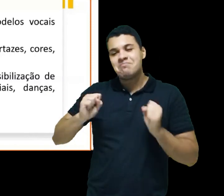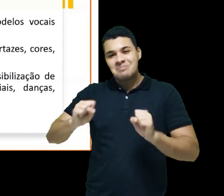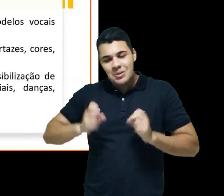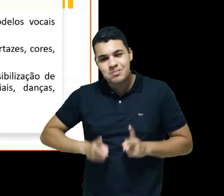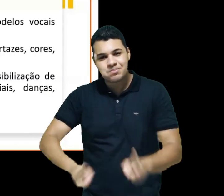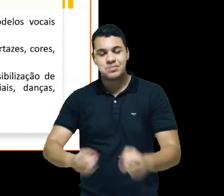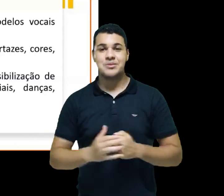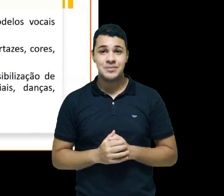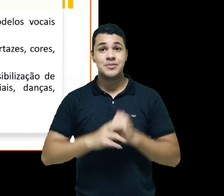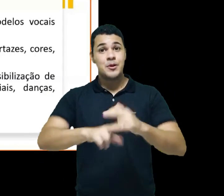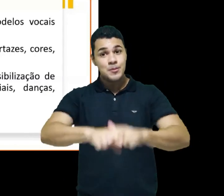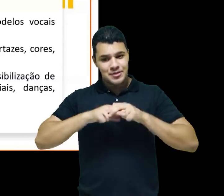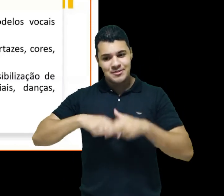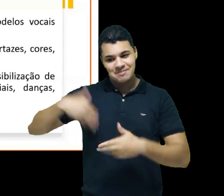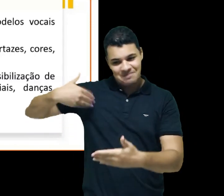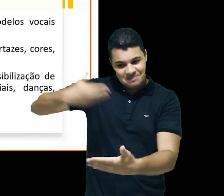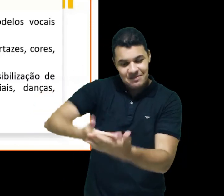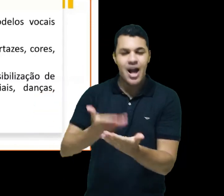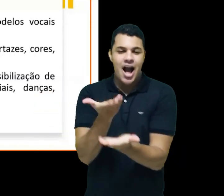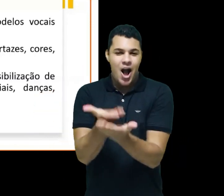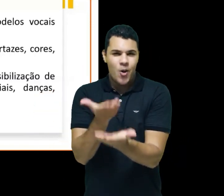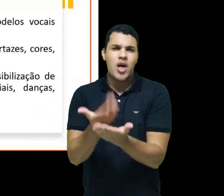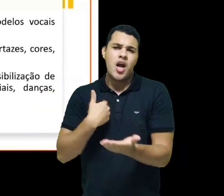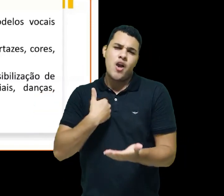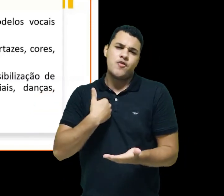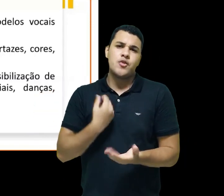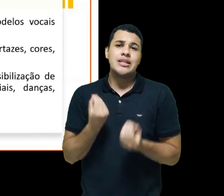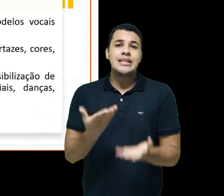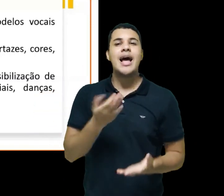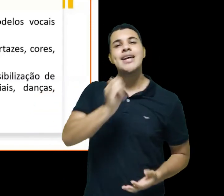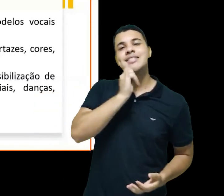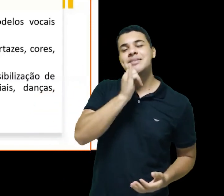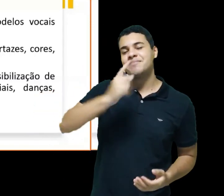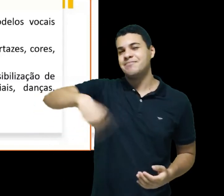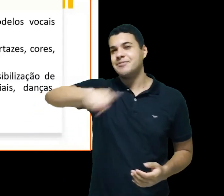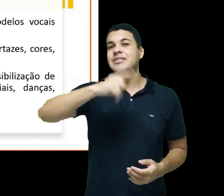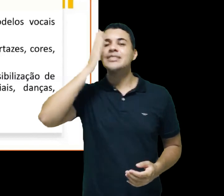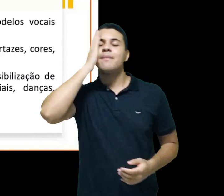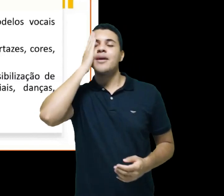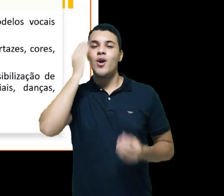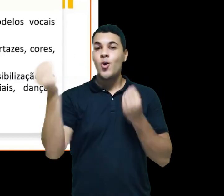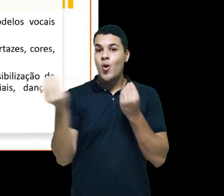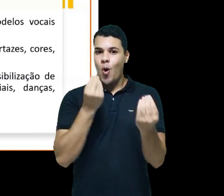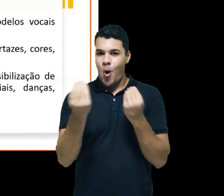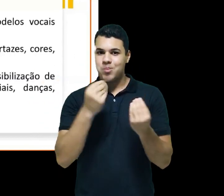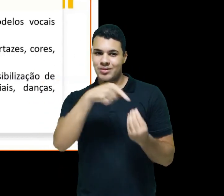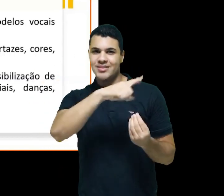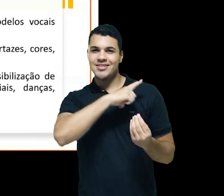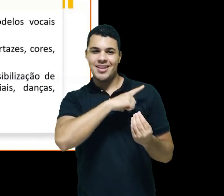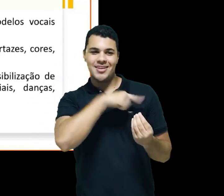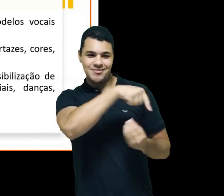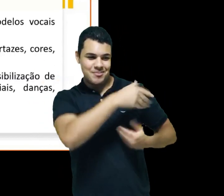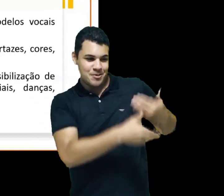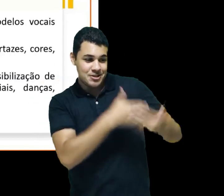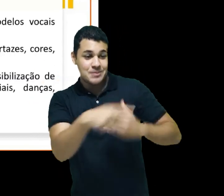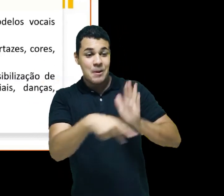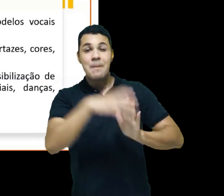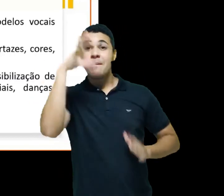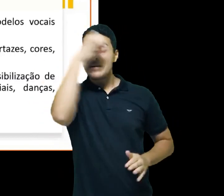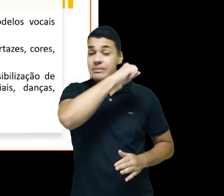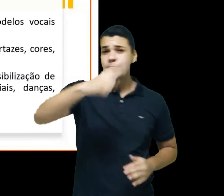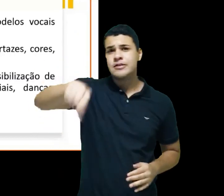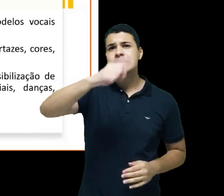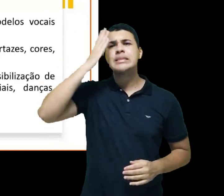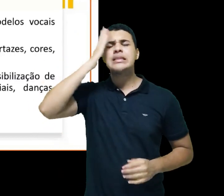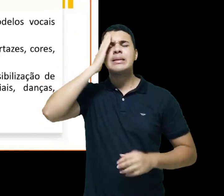permitir. Durante as nossas aulas, vou trazer alguns destes exemplos destas âncoras e recursos de aprendizagem para que